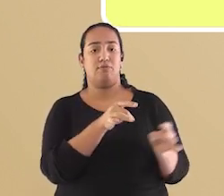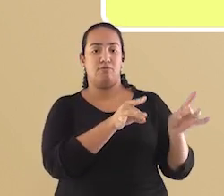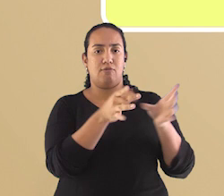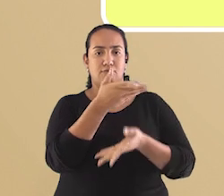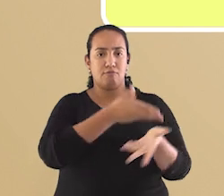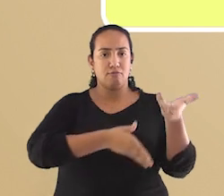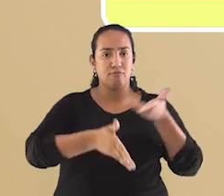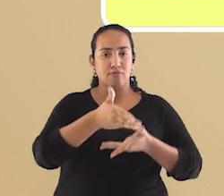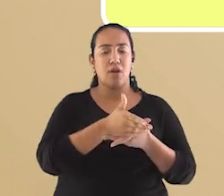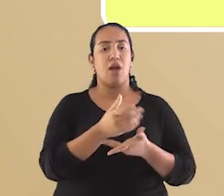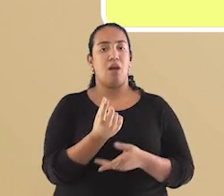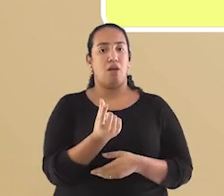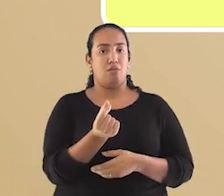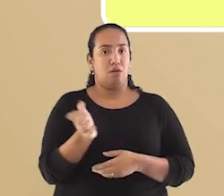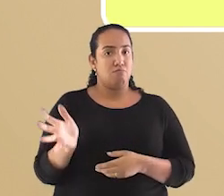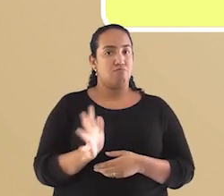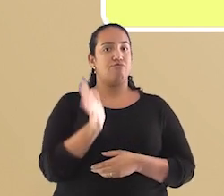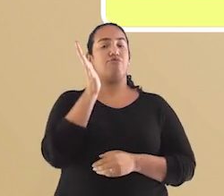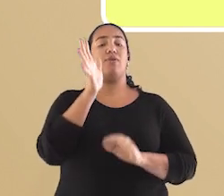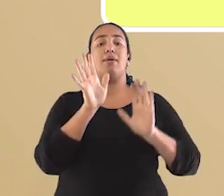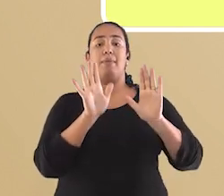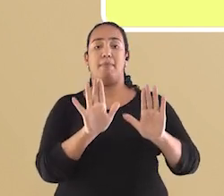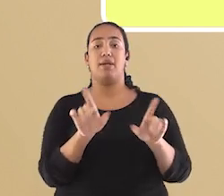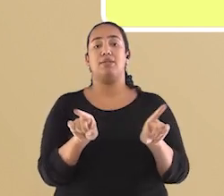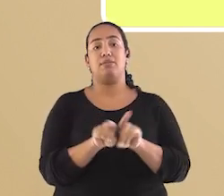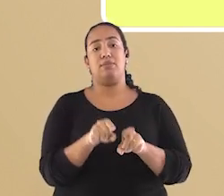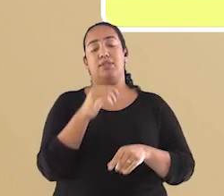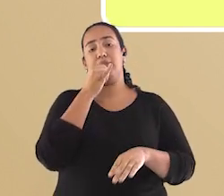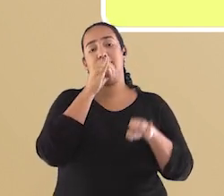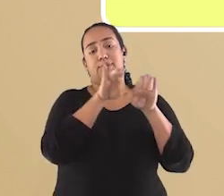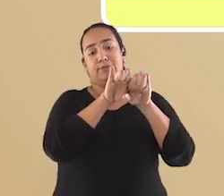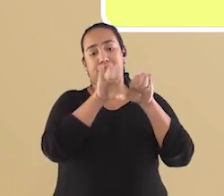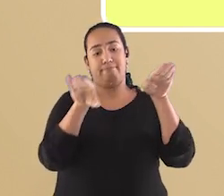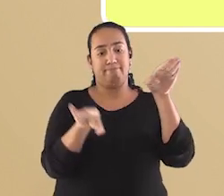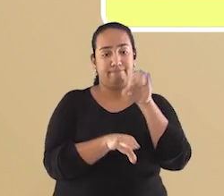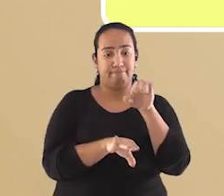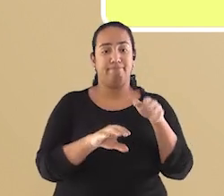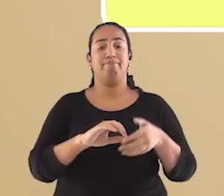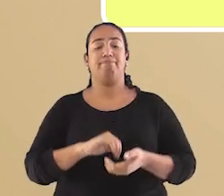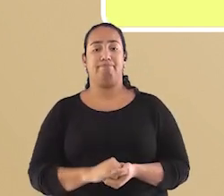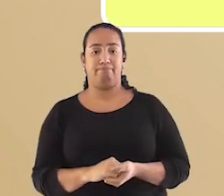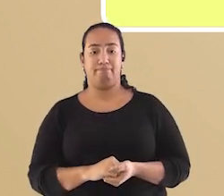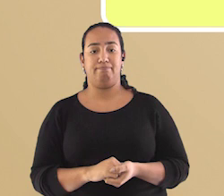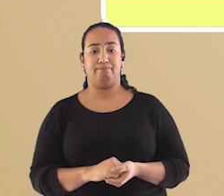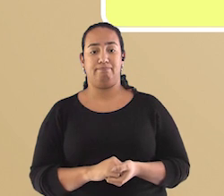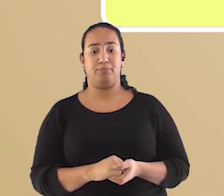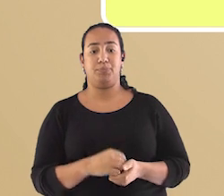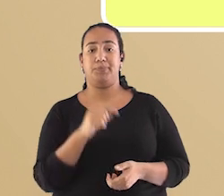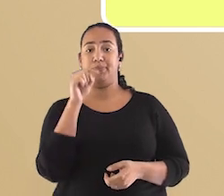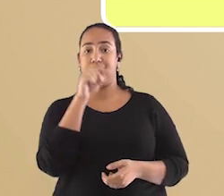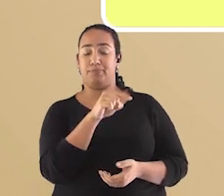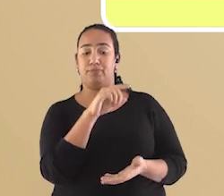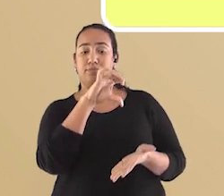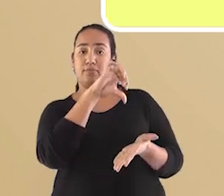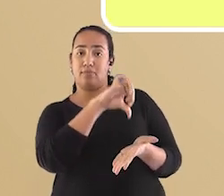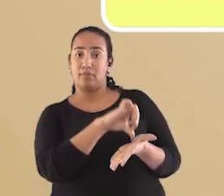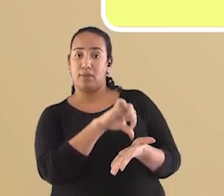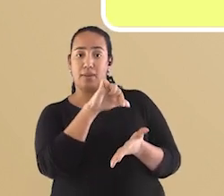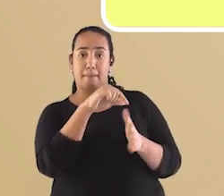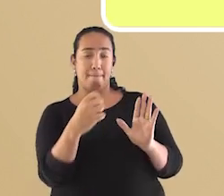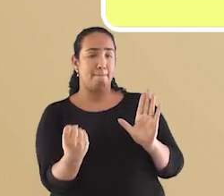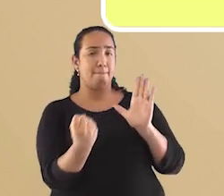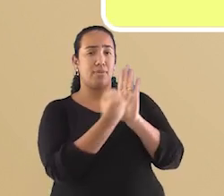gerou riquezas, mas também acentuou as diferenças sociais. A Acrópole de Atenas, o majestoso centro dessa grande